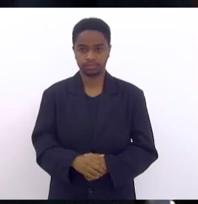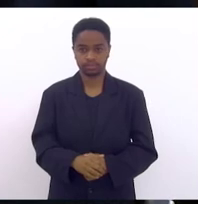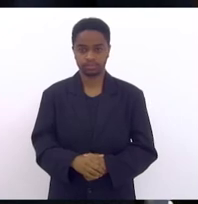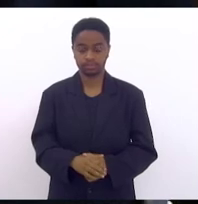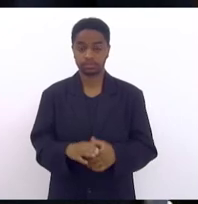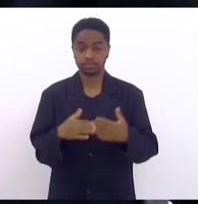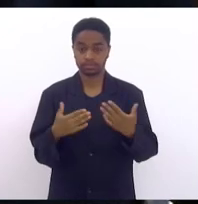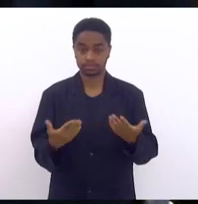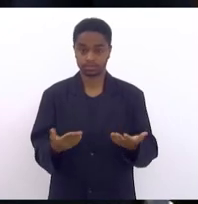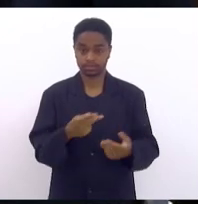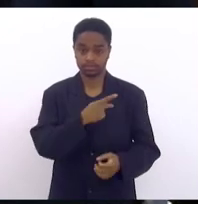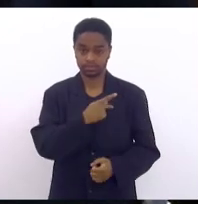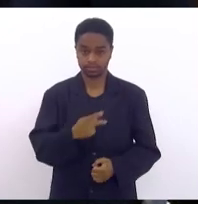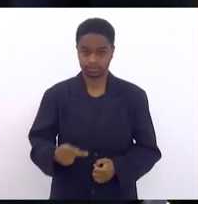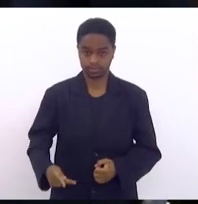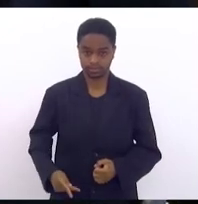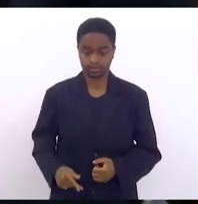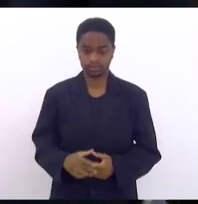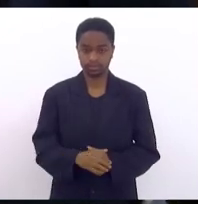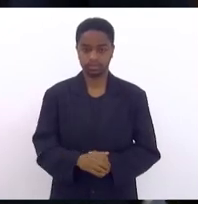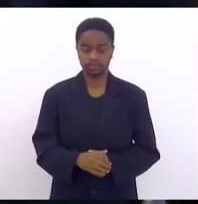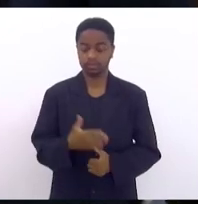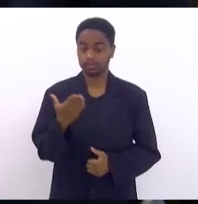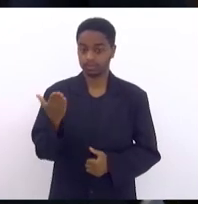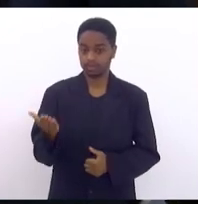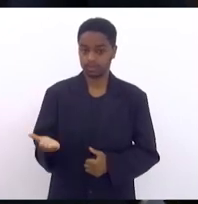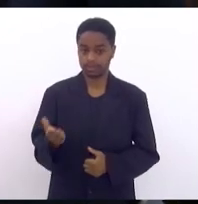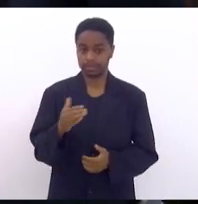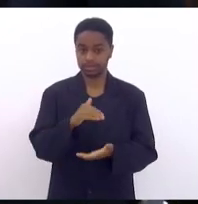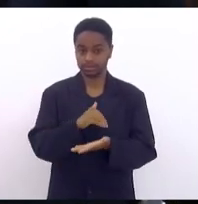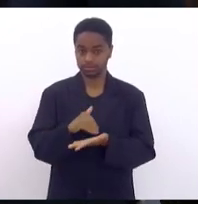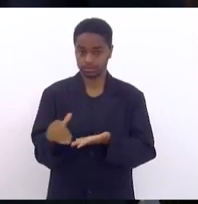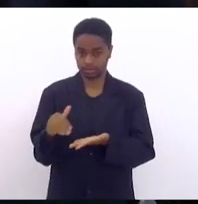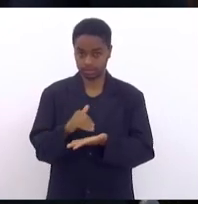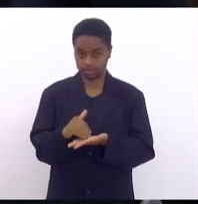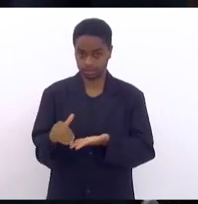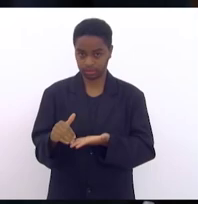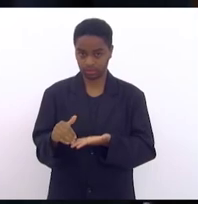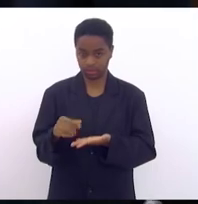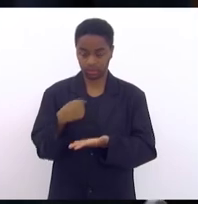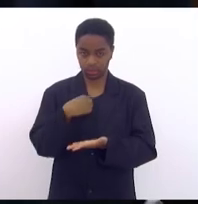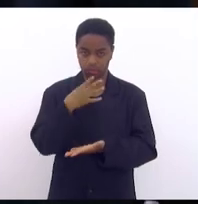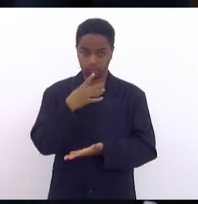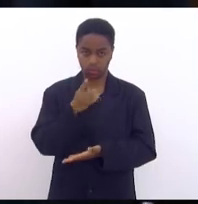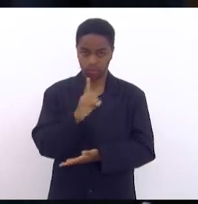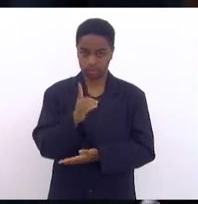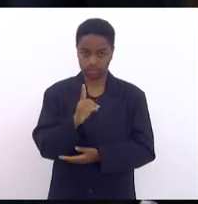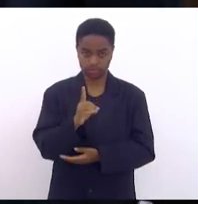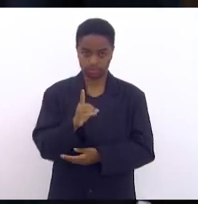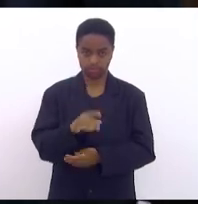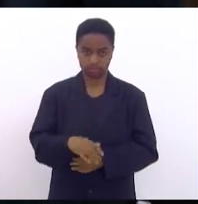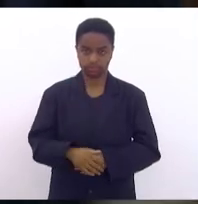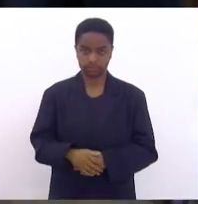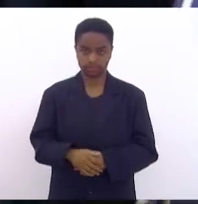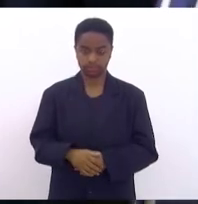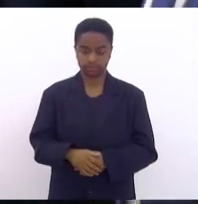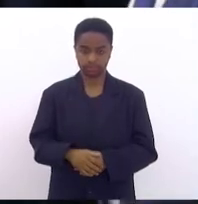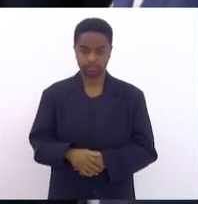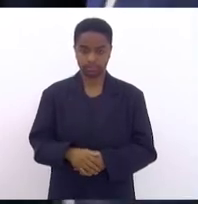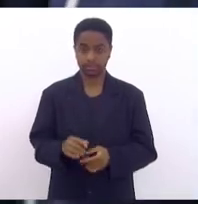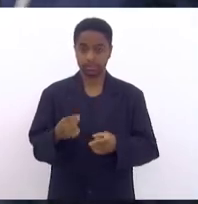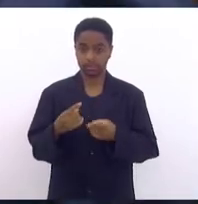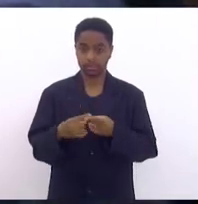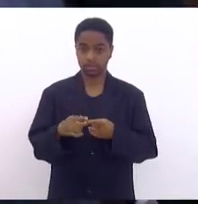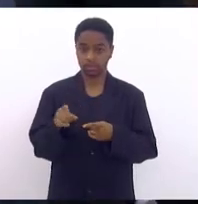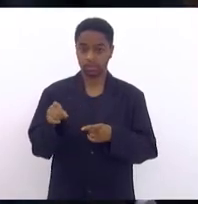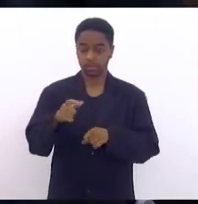Senhor presidente, esse secretário, eu não conhecia ele. Ele, desde que foi